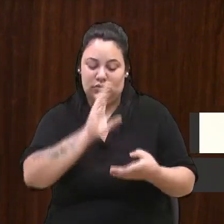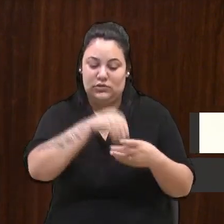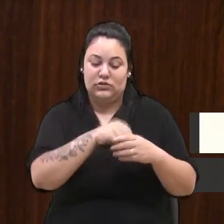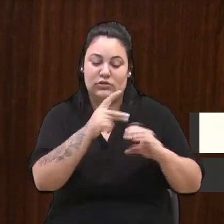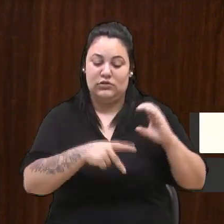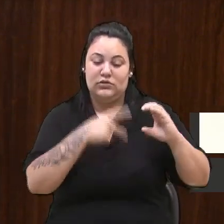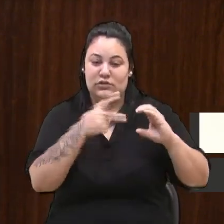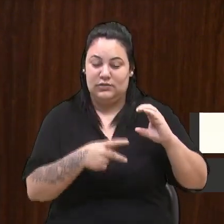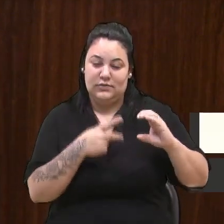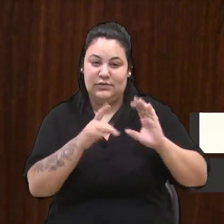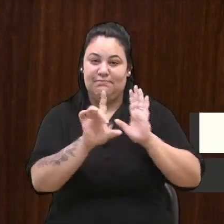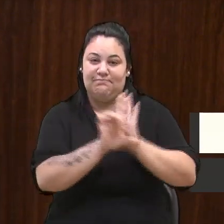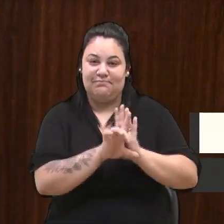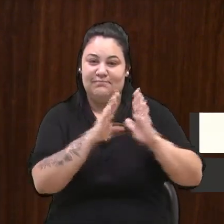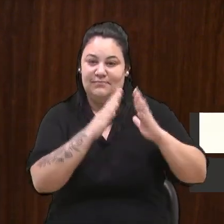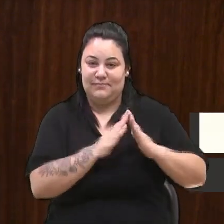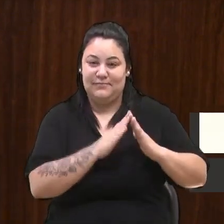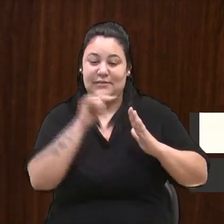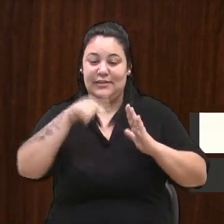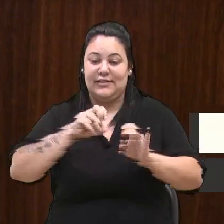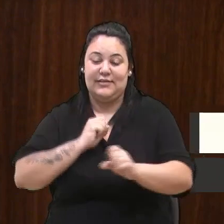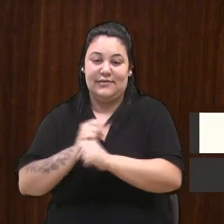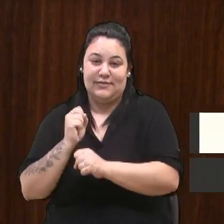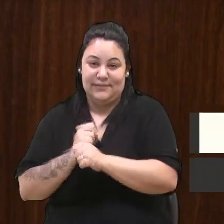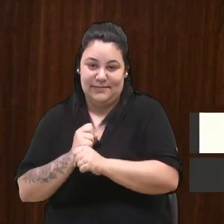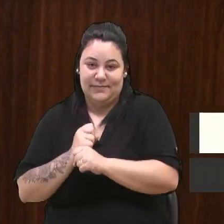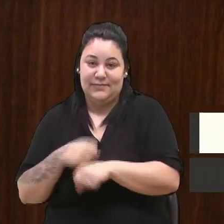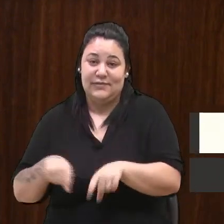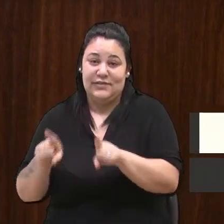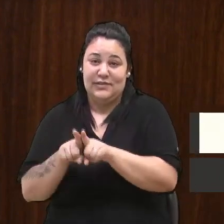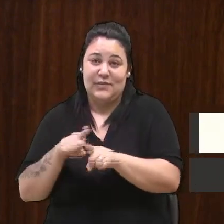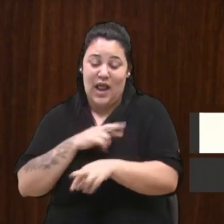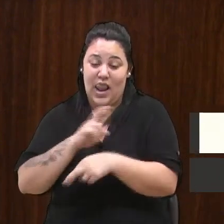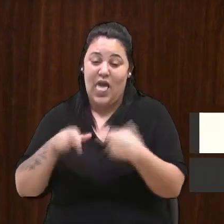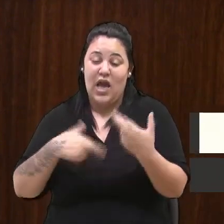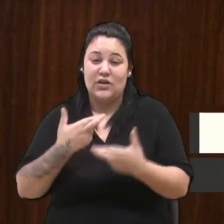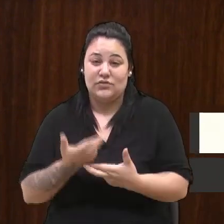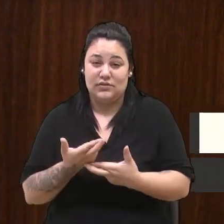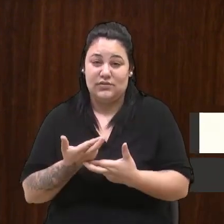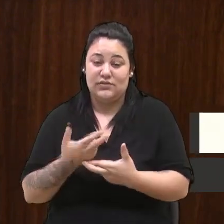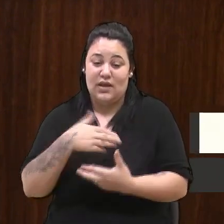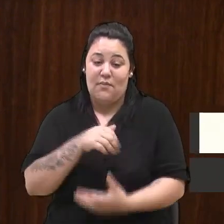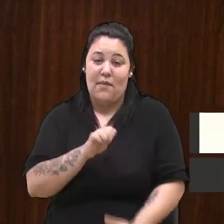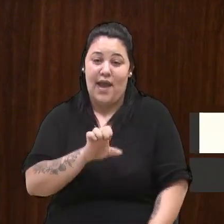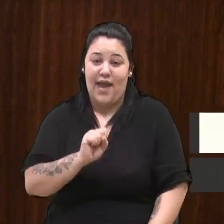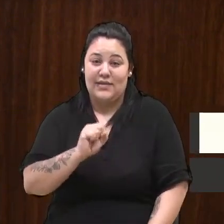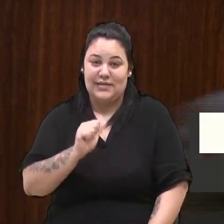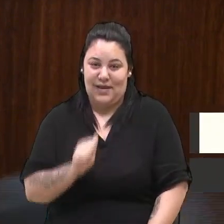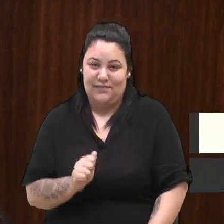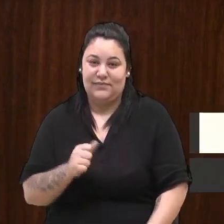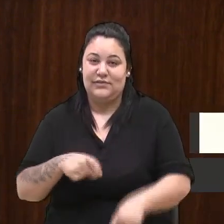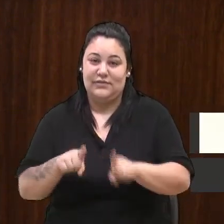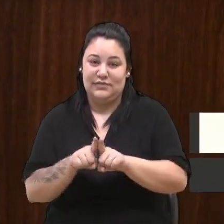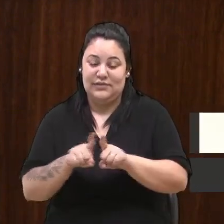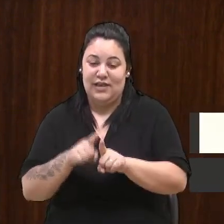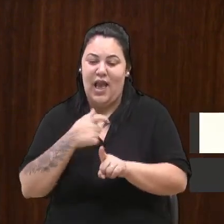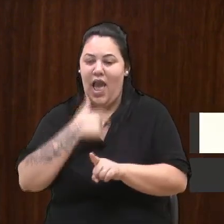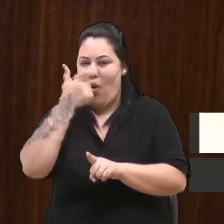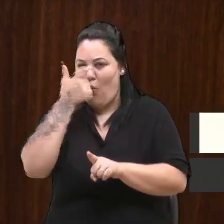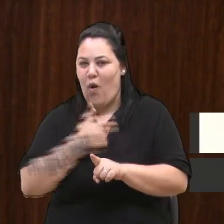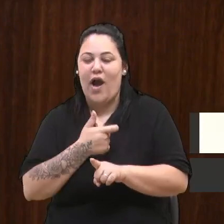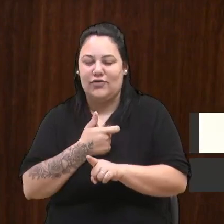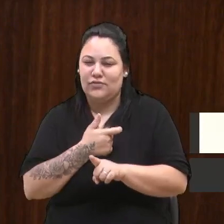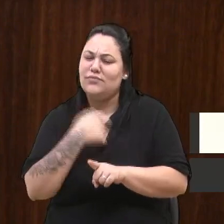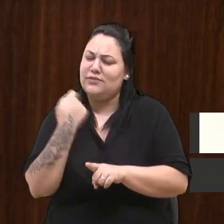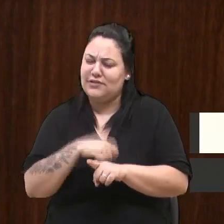Casa Legislativa neste ano foi em relação à Maesa. Eu acho que é inegável